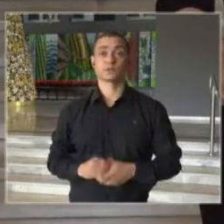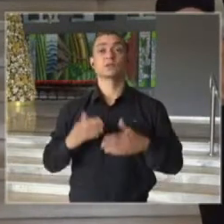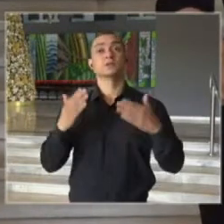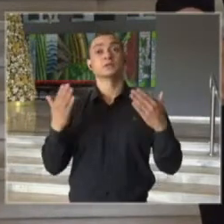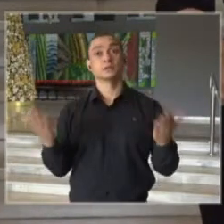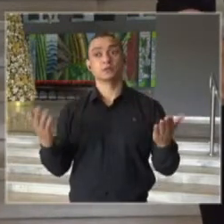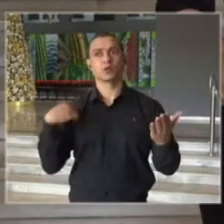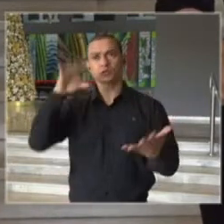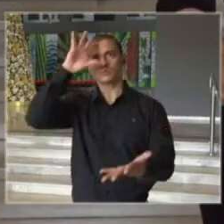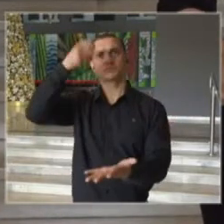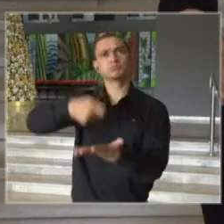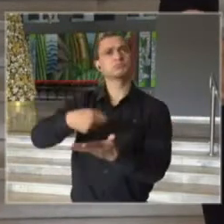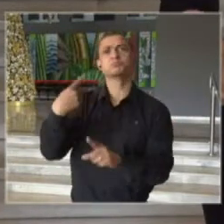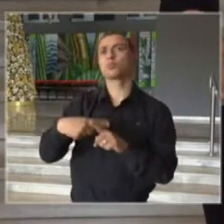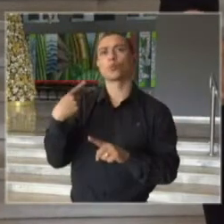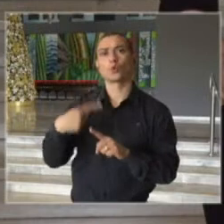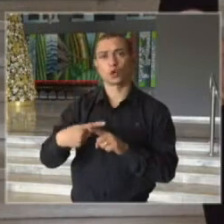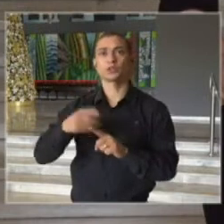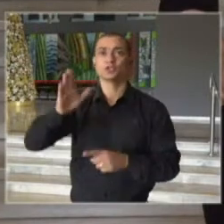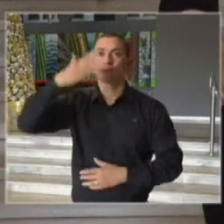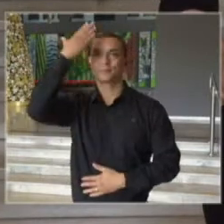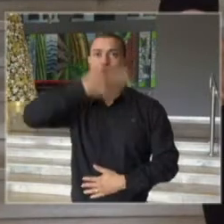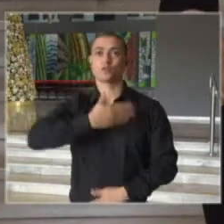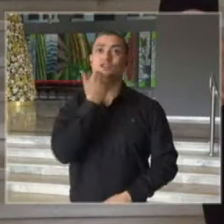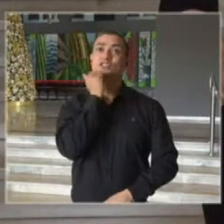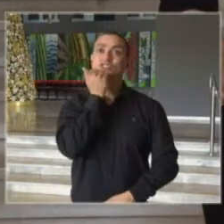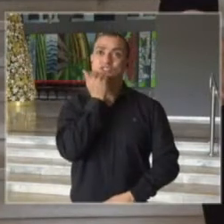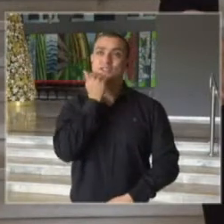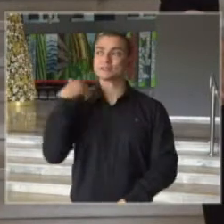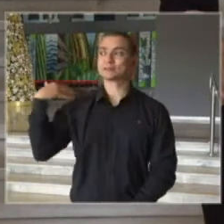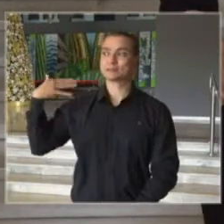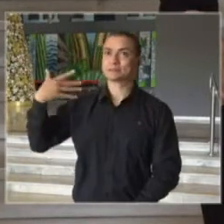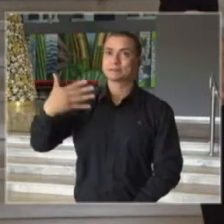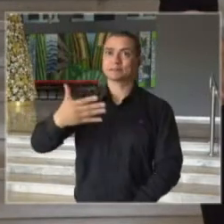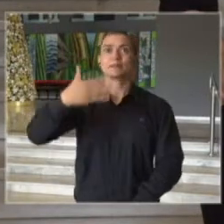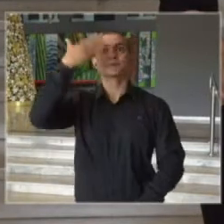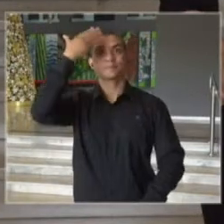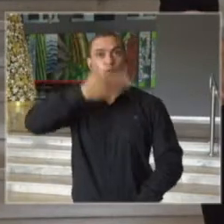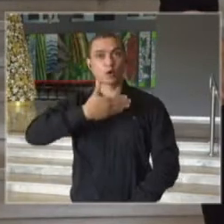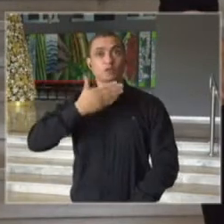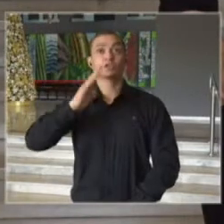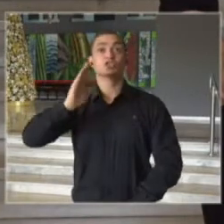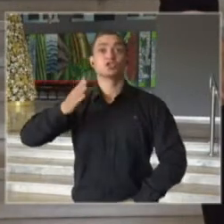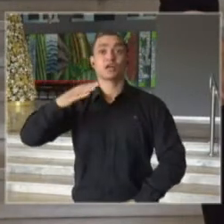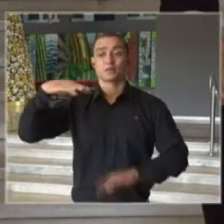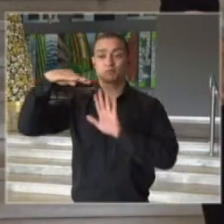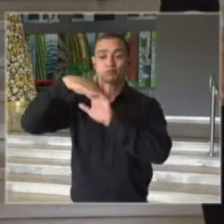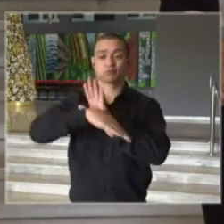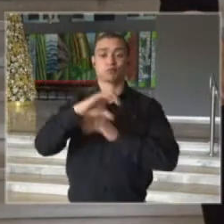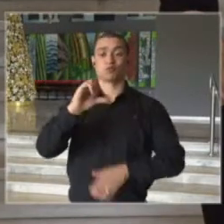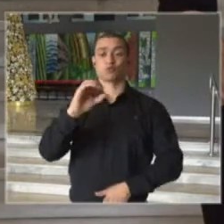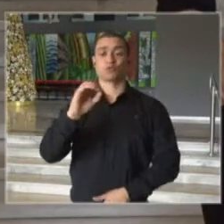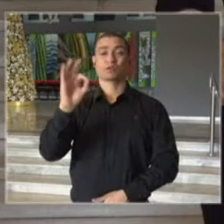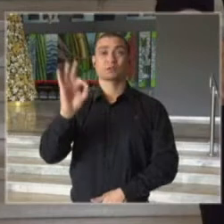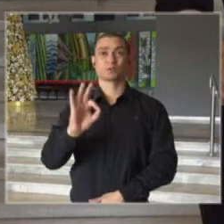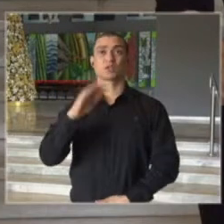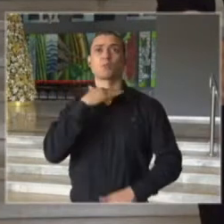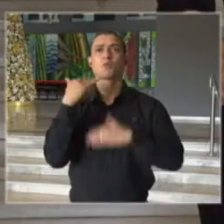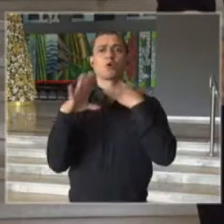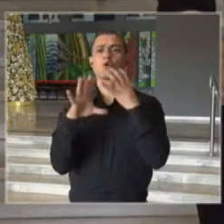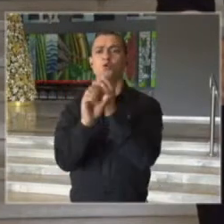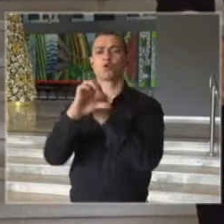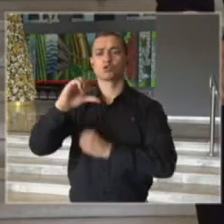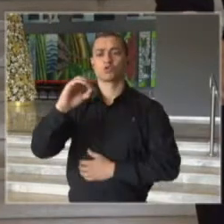Tomamos essa medida baseados nas evidências científicas que demonstram uma queda superior a 90% no número de